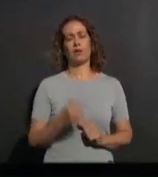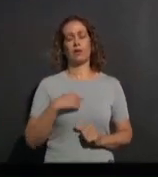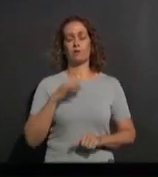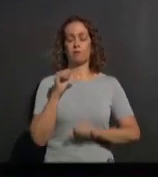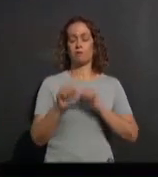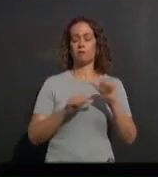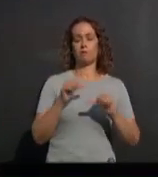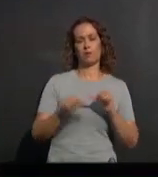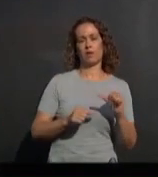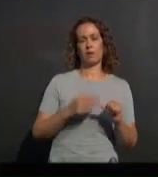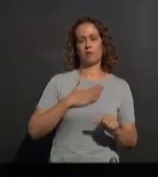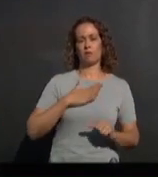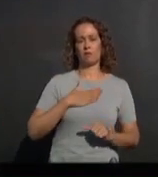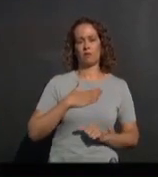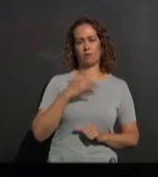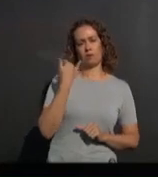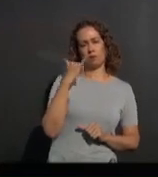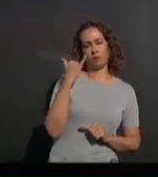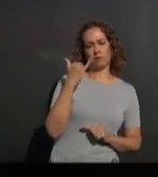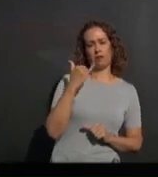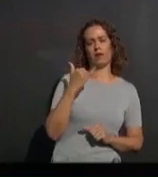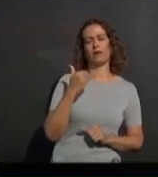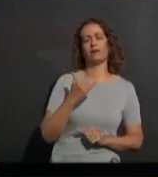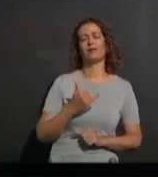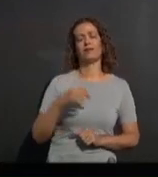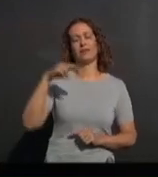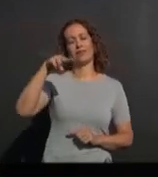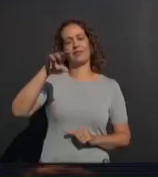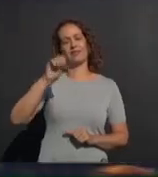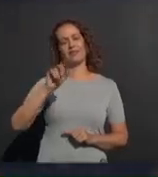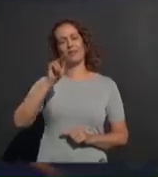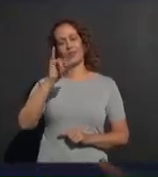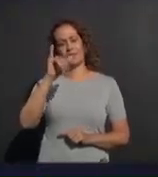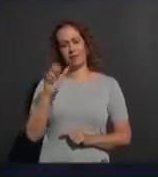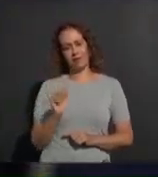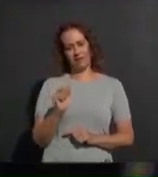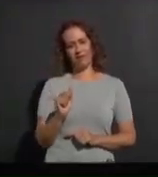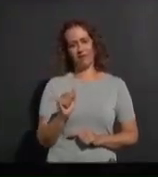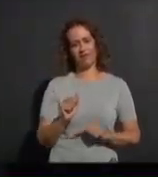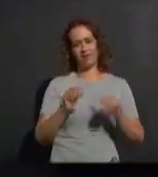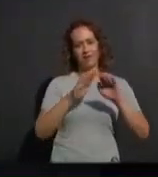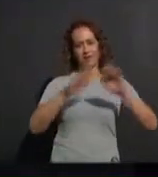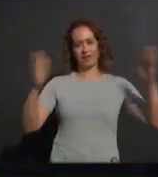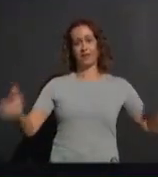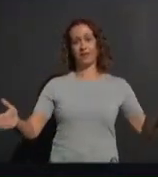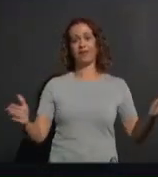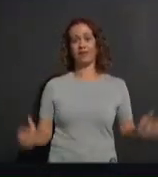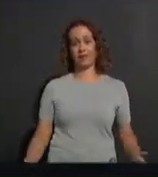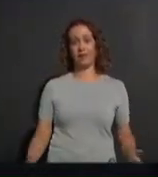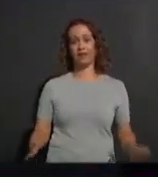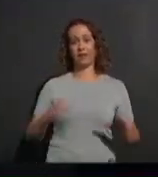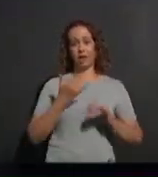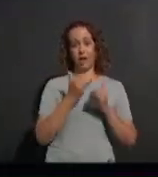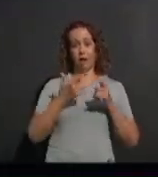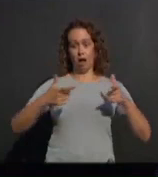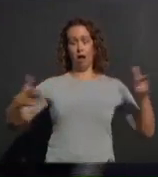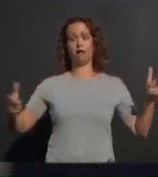1998. Era um Nokia, tamanho desse púlpito. Acabou, nunca mais. Pode pôr versículo, pode